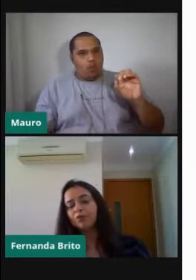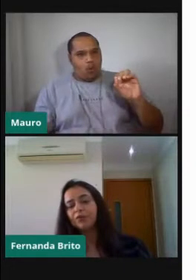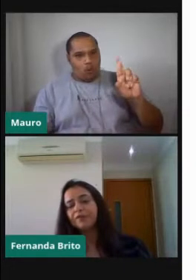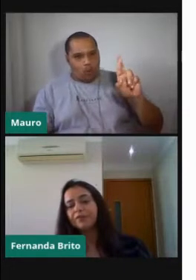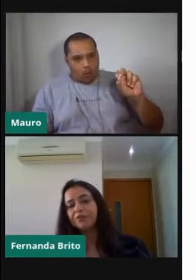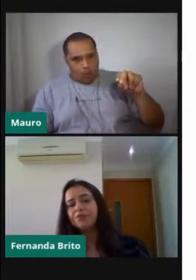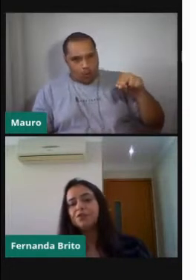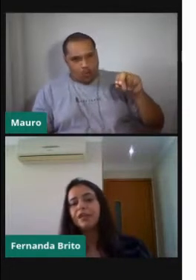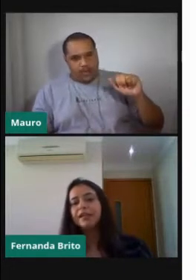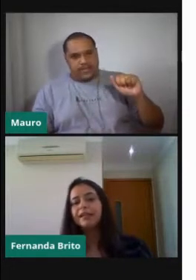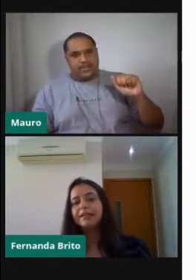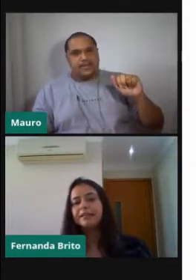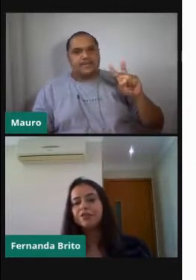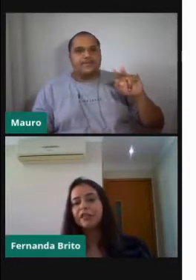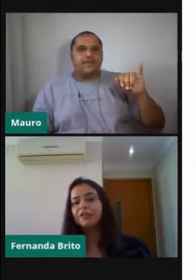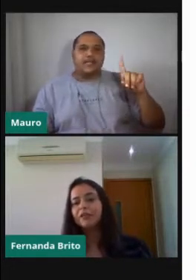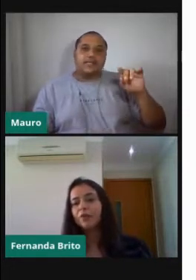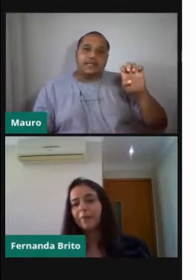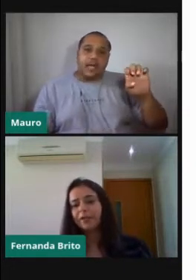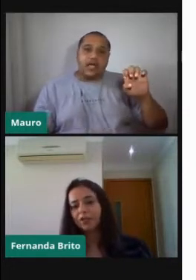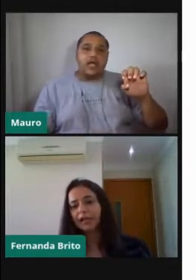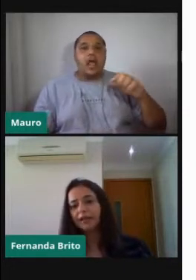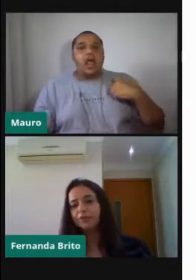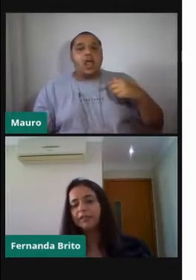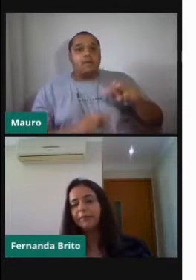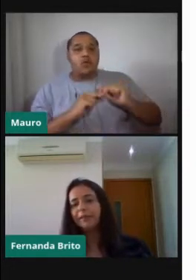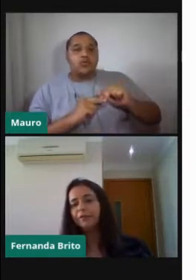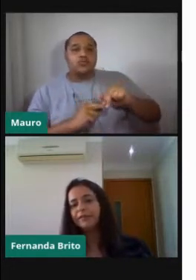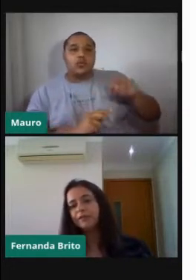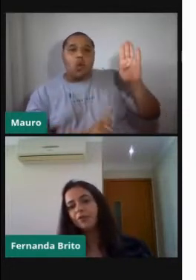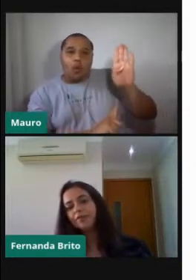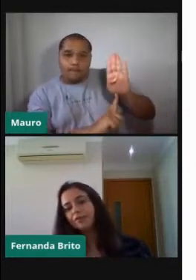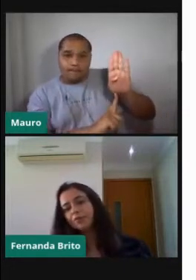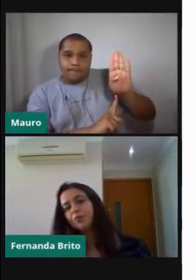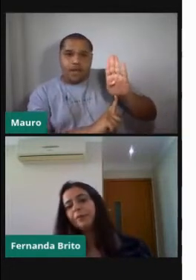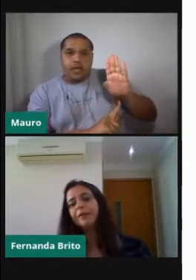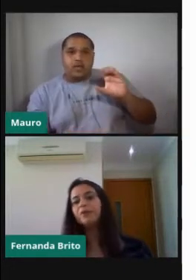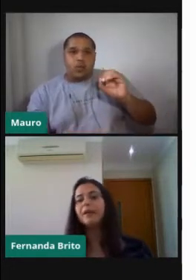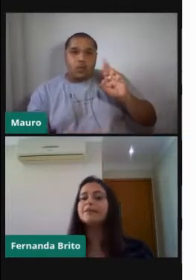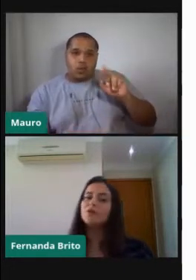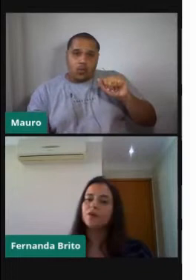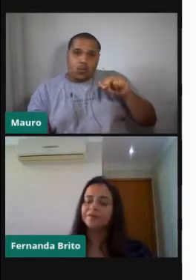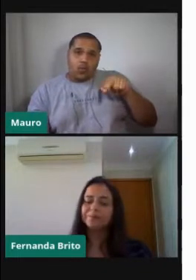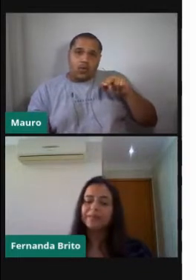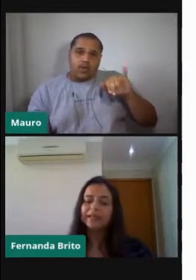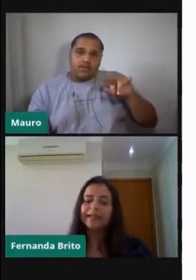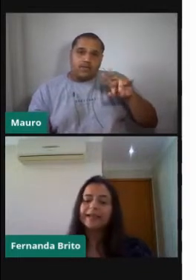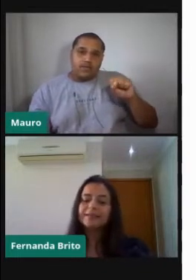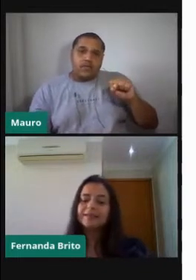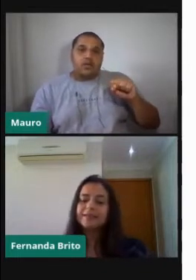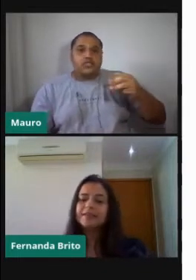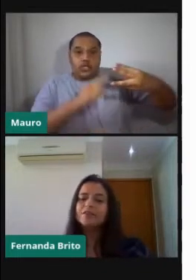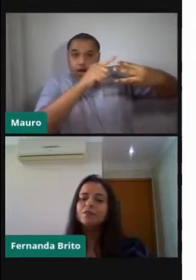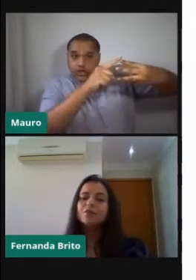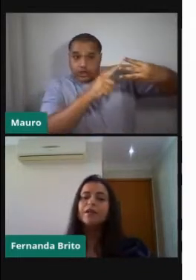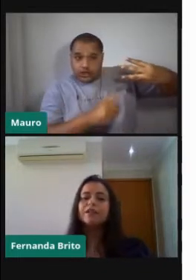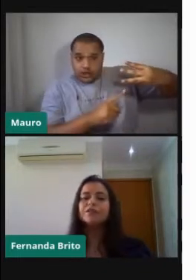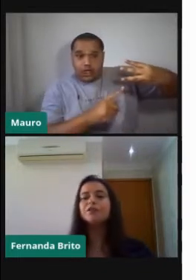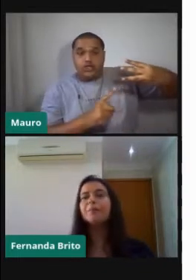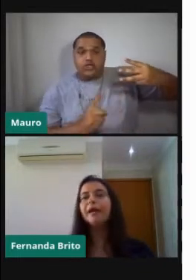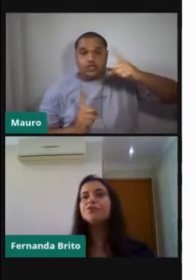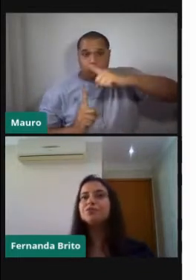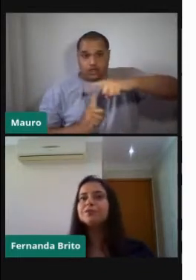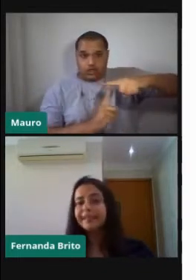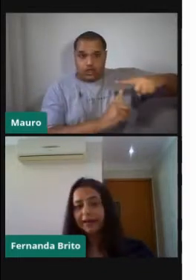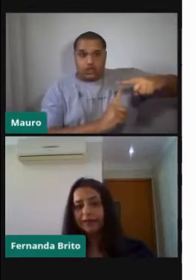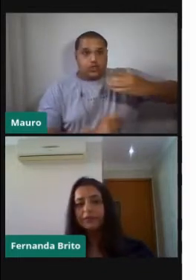gênero beta-coronavírus, e esse gênero ele é compartilhado, né, pelo SARS-CoV-1 e pelo MERS-CoV. Graças a isso, a